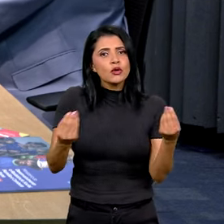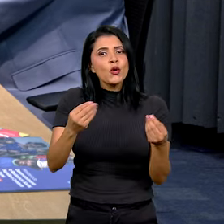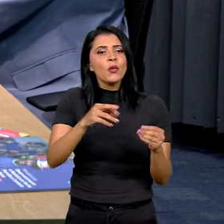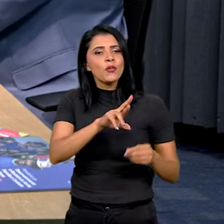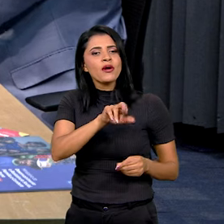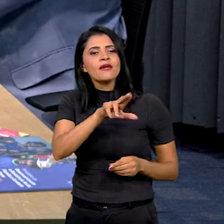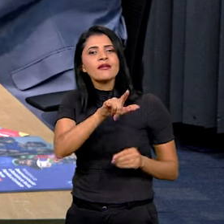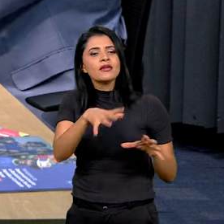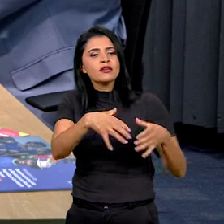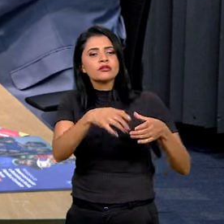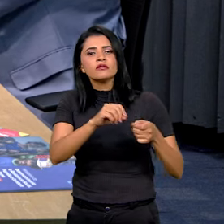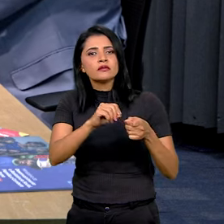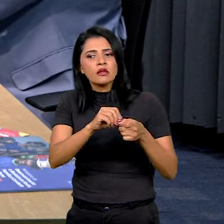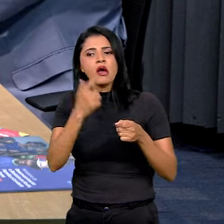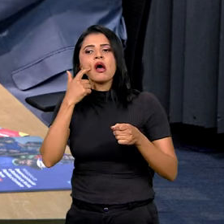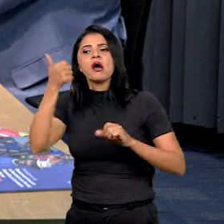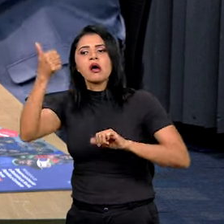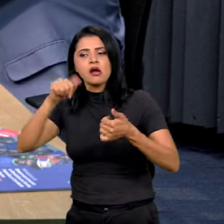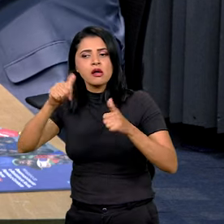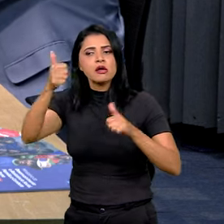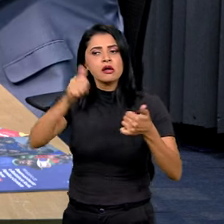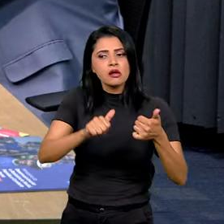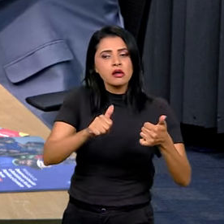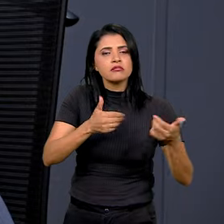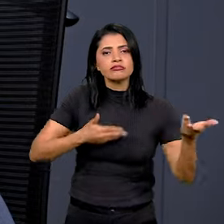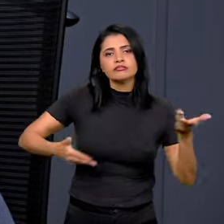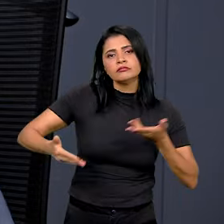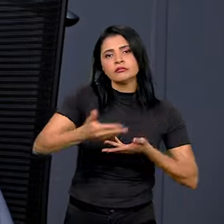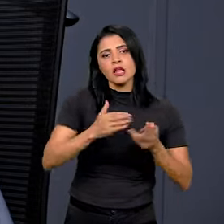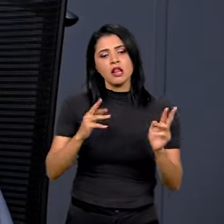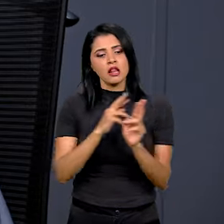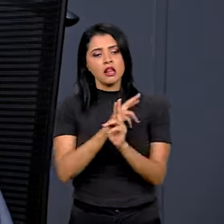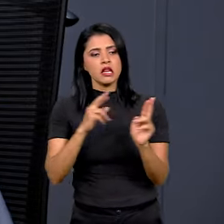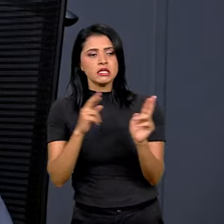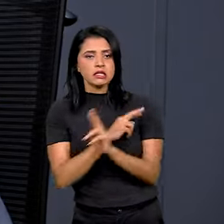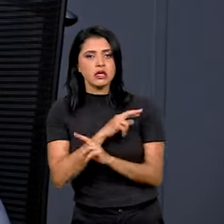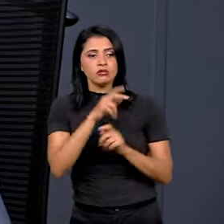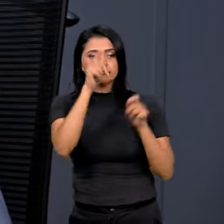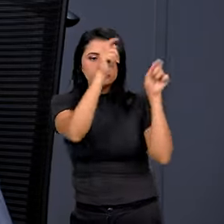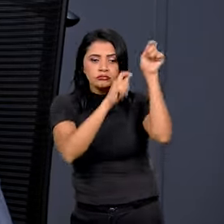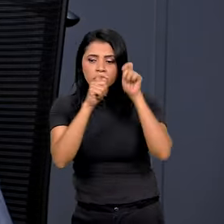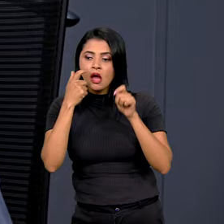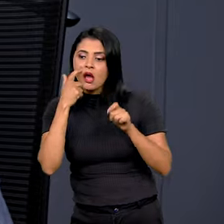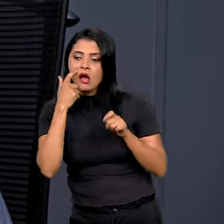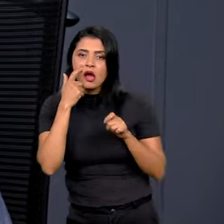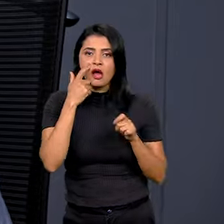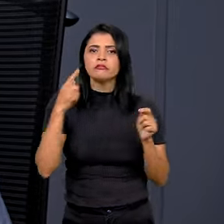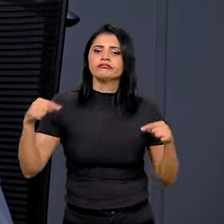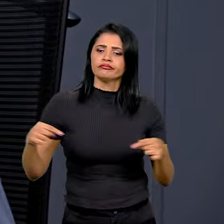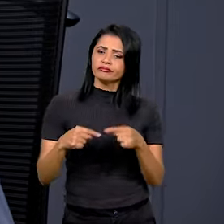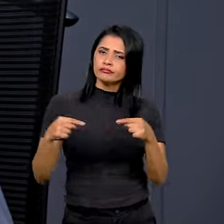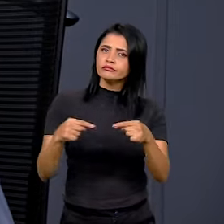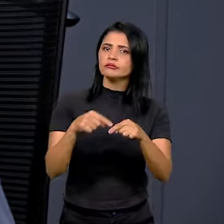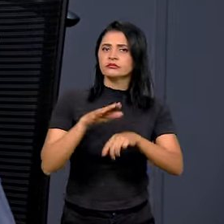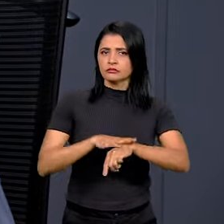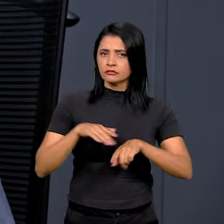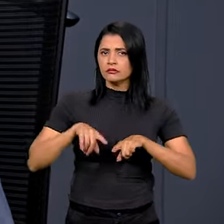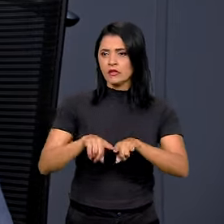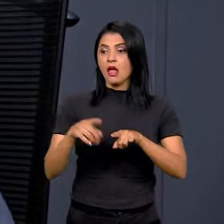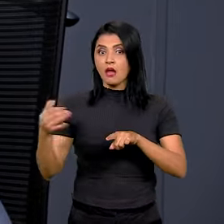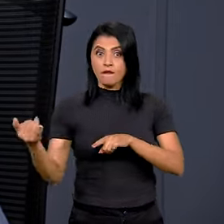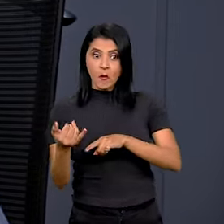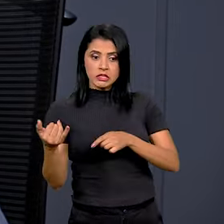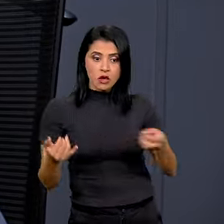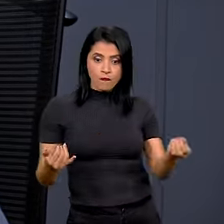tando fazendo uma relação entre essas averiguações E essas auditorias né tentando fazer com que elas tenham coerência no tempo e possam uma dar